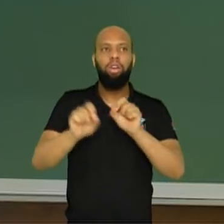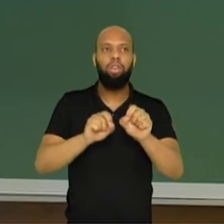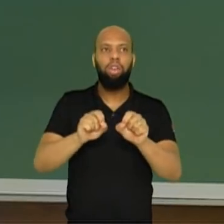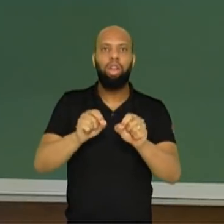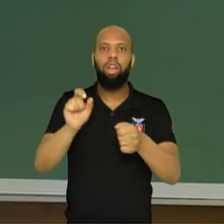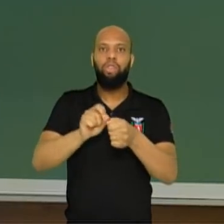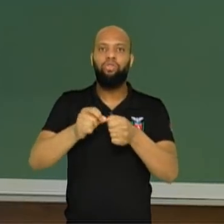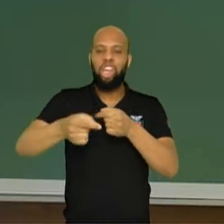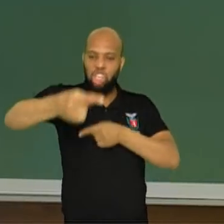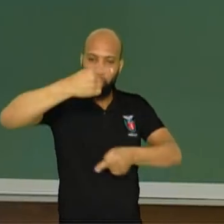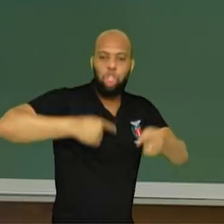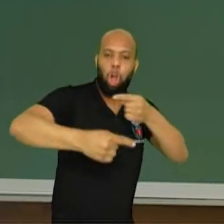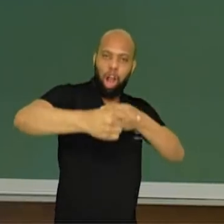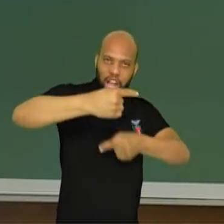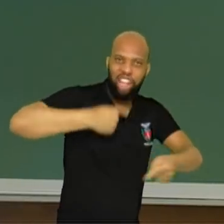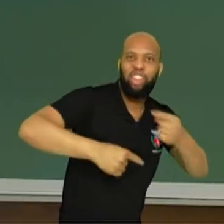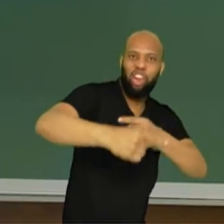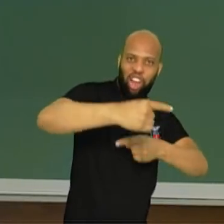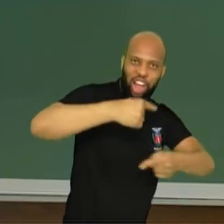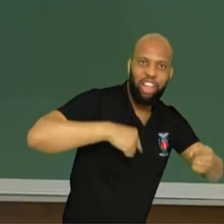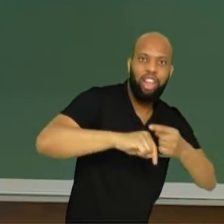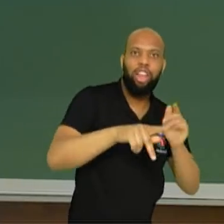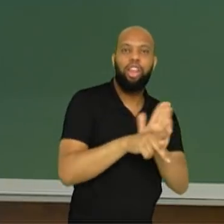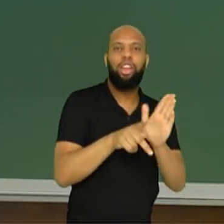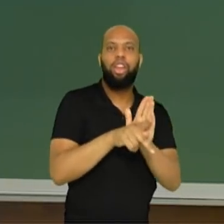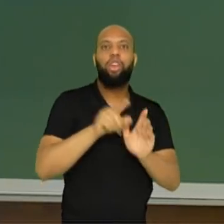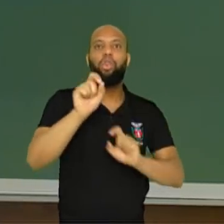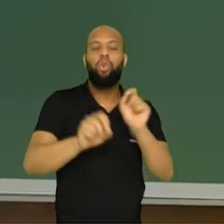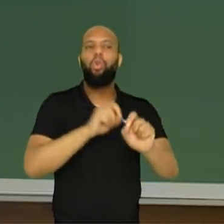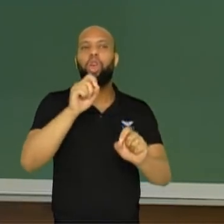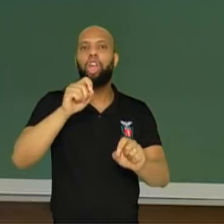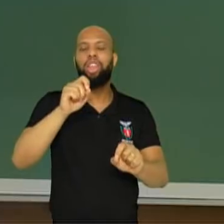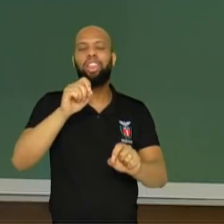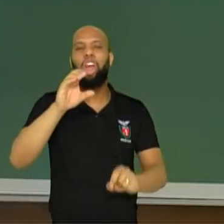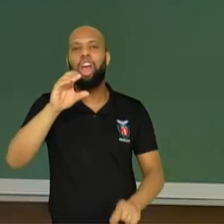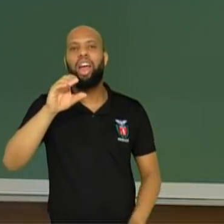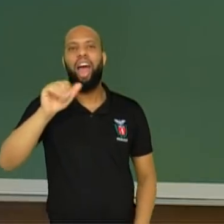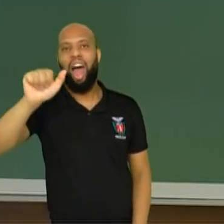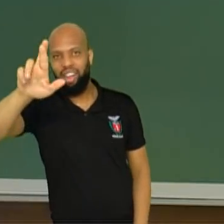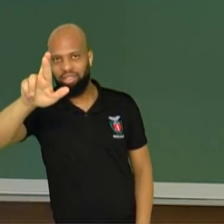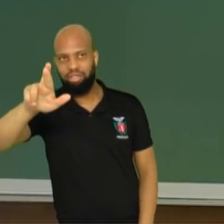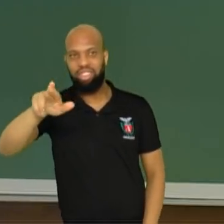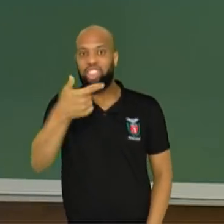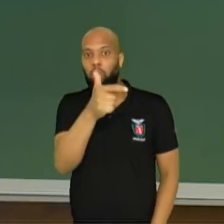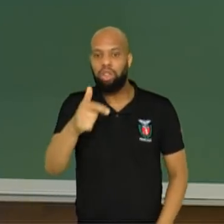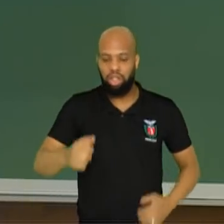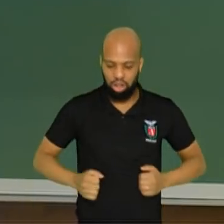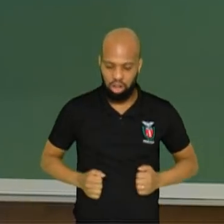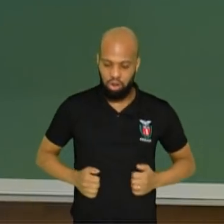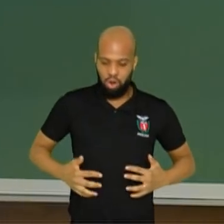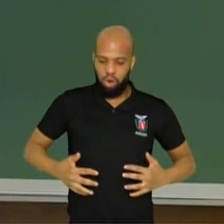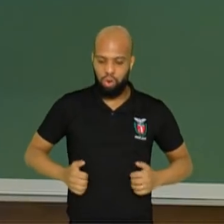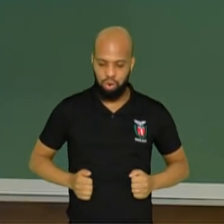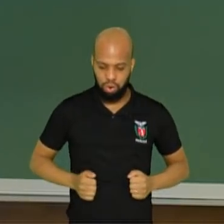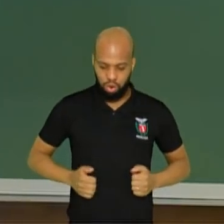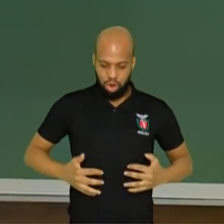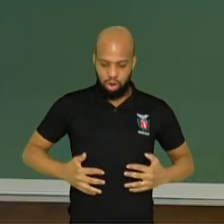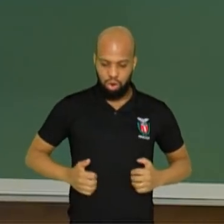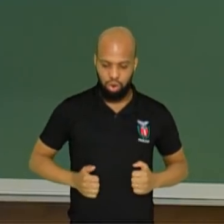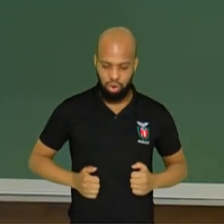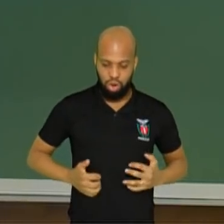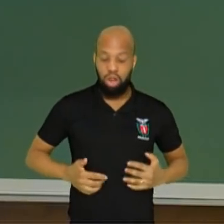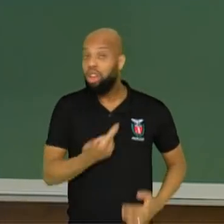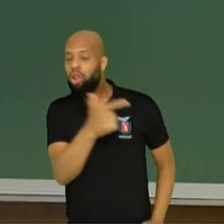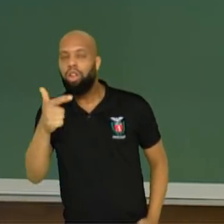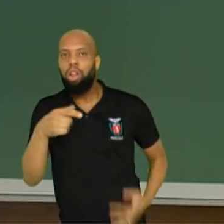trocas gasosas, porque ela não tem um pulmão para respirar, ela também não tem uma pele. Então, por onde que ela vai realizar tudo isso? Através